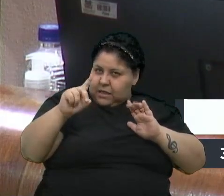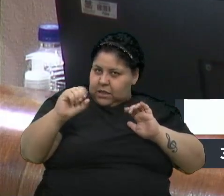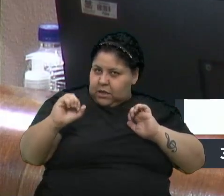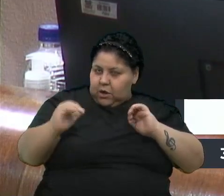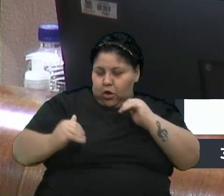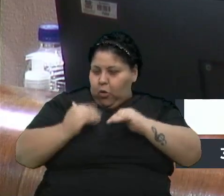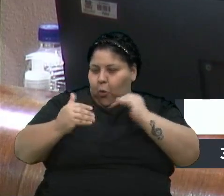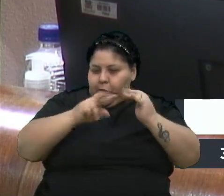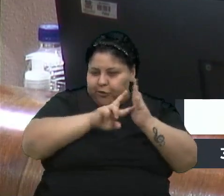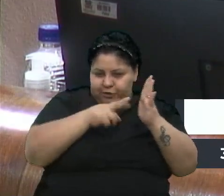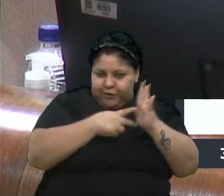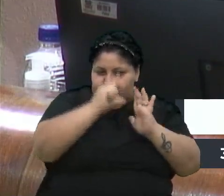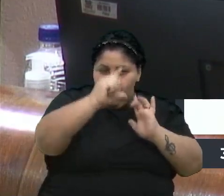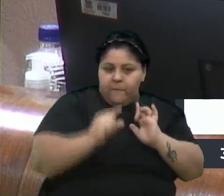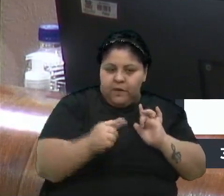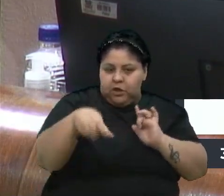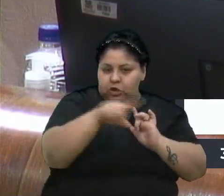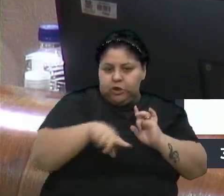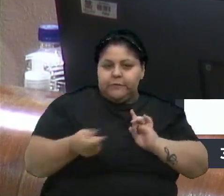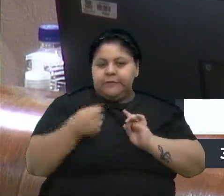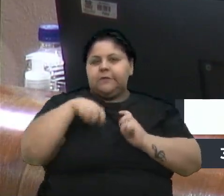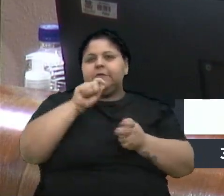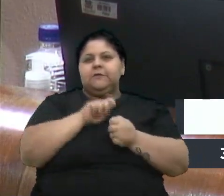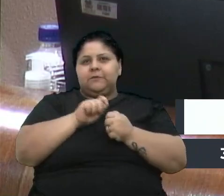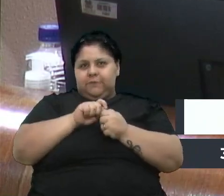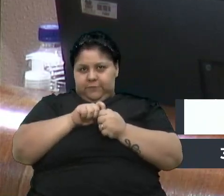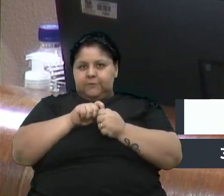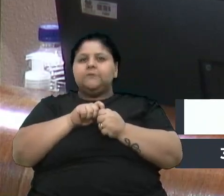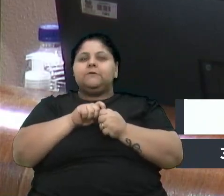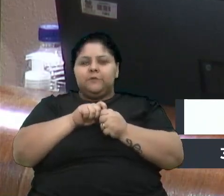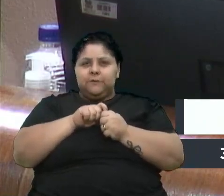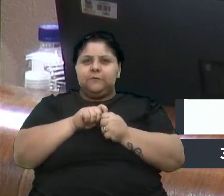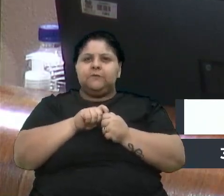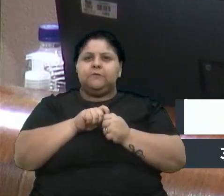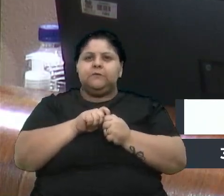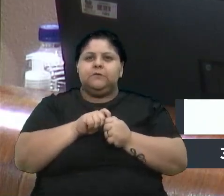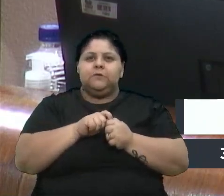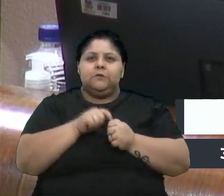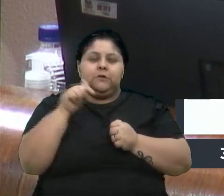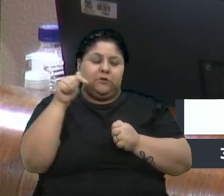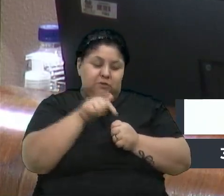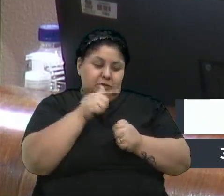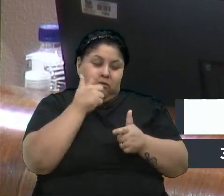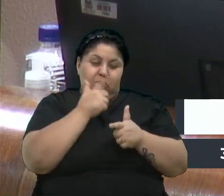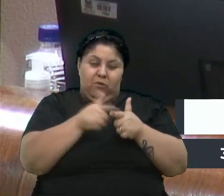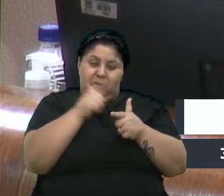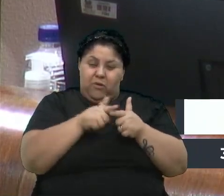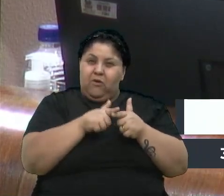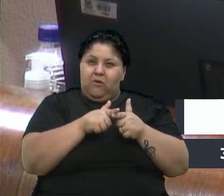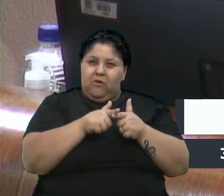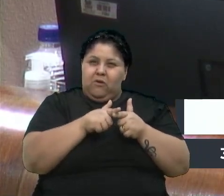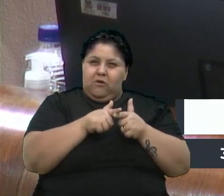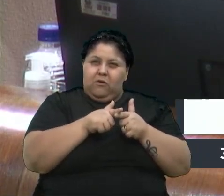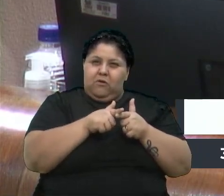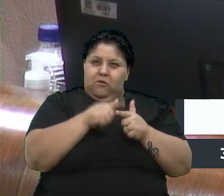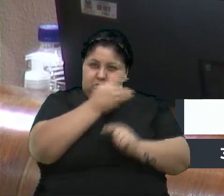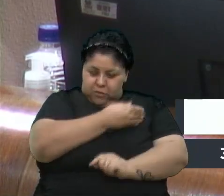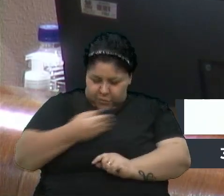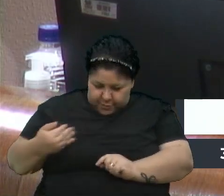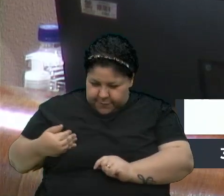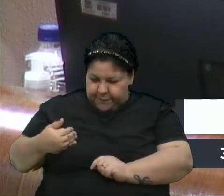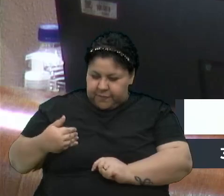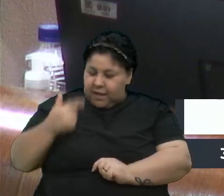um cobertor curto para nos tapar quando a gente não teve nenhum problema na questão da calamidade. Mas vamos lá. Acho super